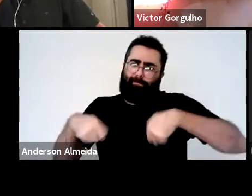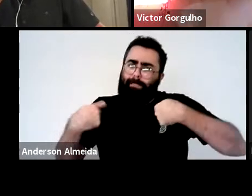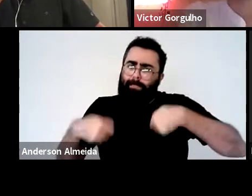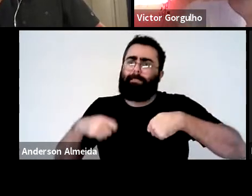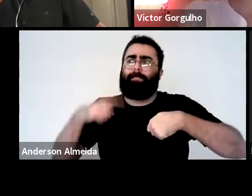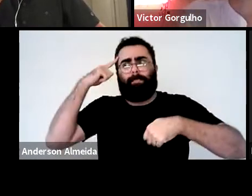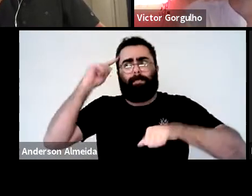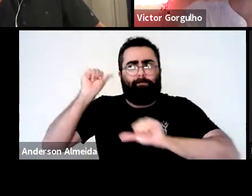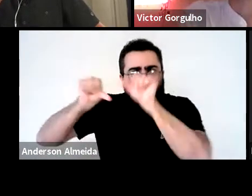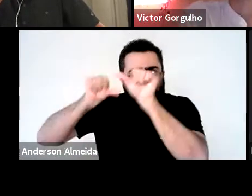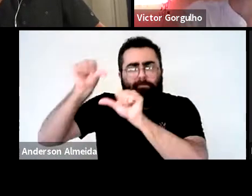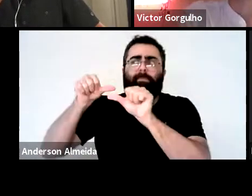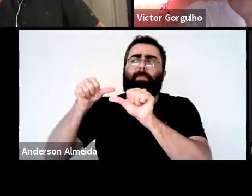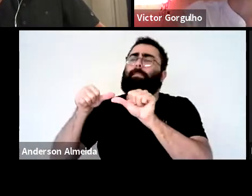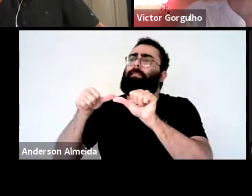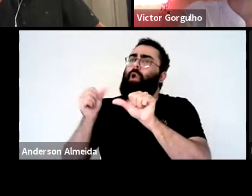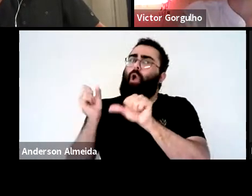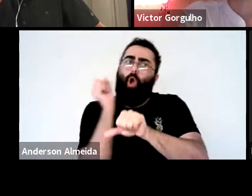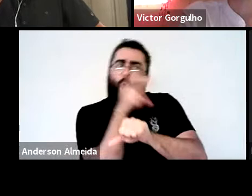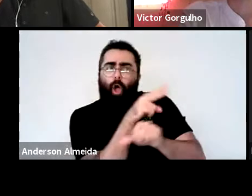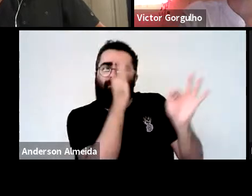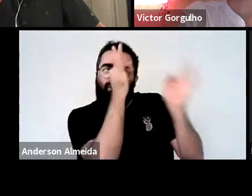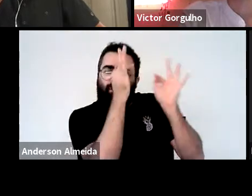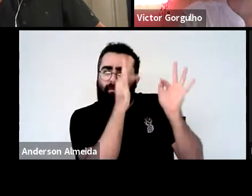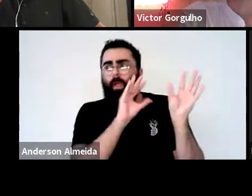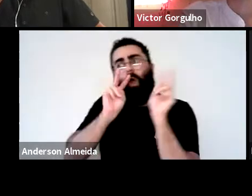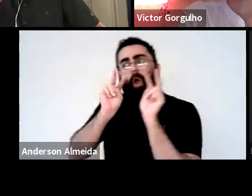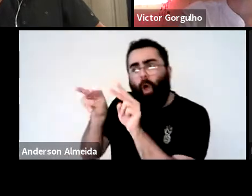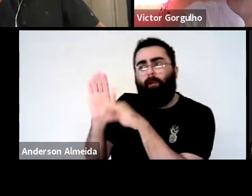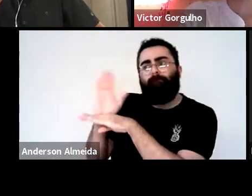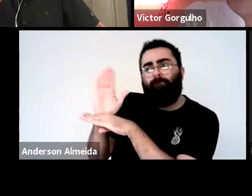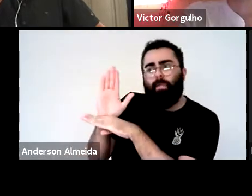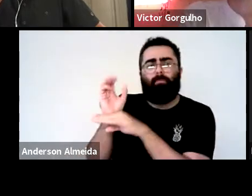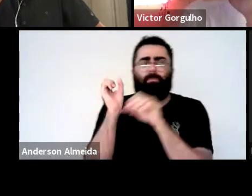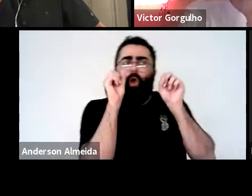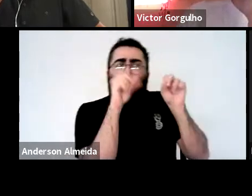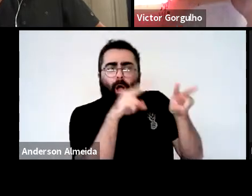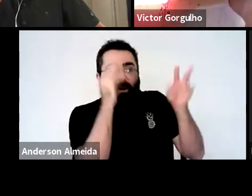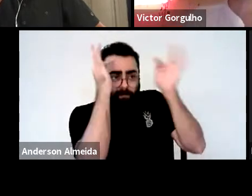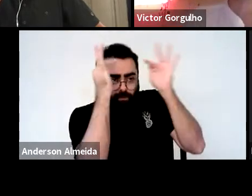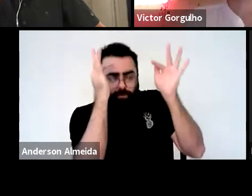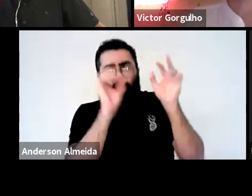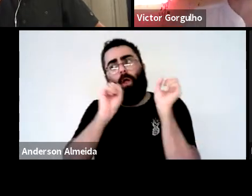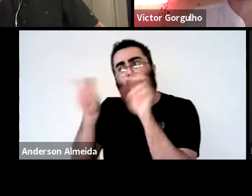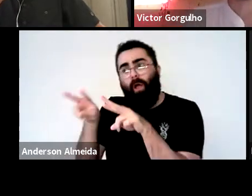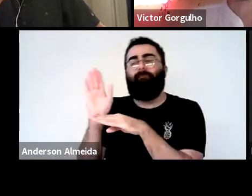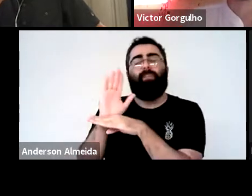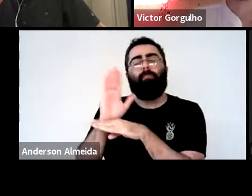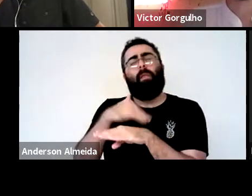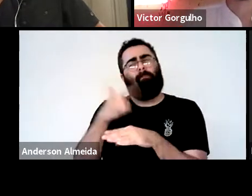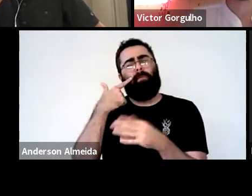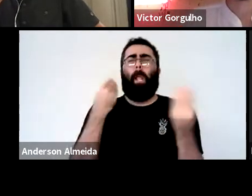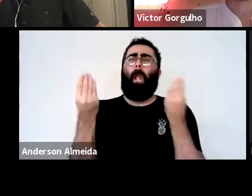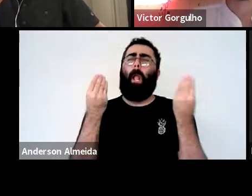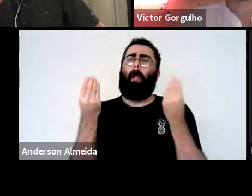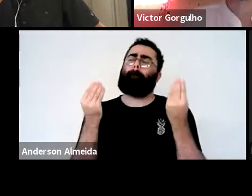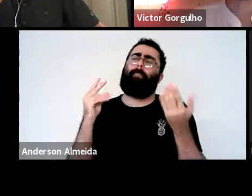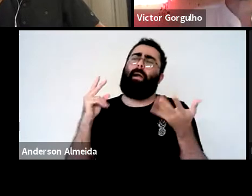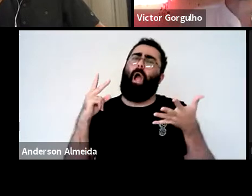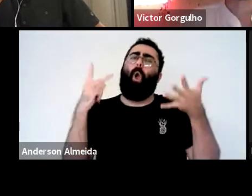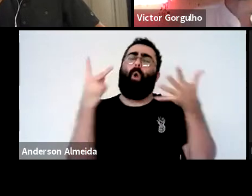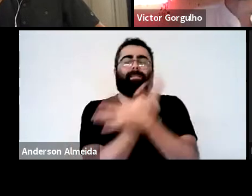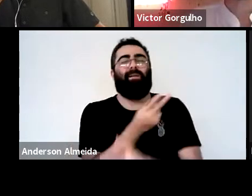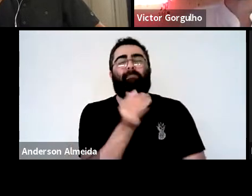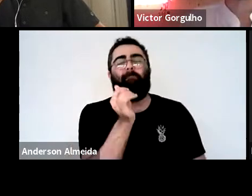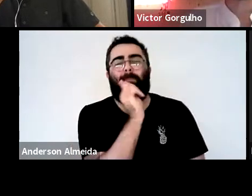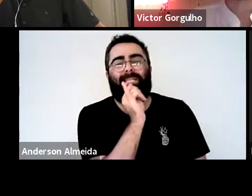novo, que é uma ideia de sustentar alguma coisa que pode vir a acontecer, assim. A gente estava pensando nos